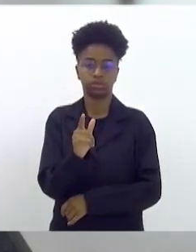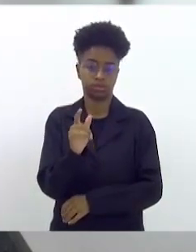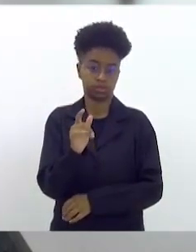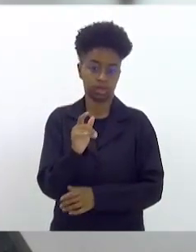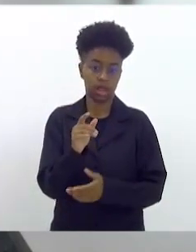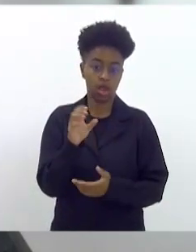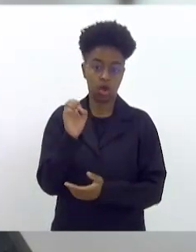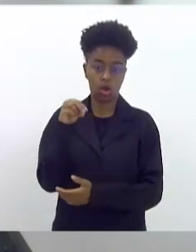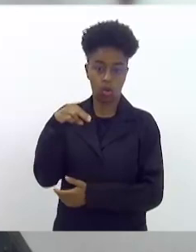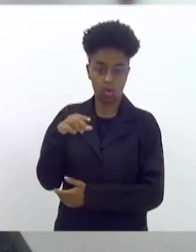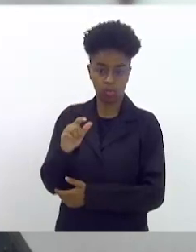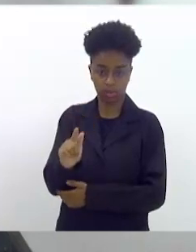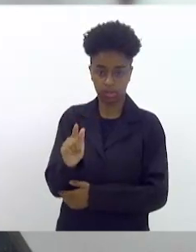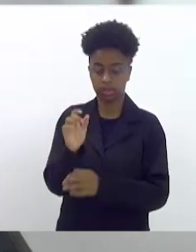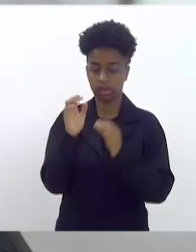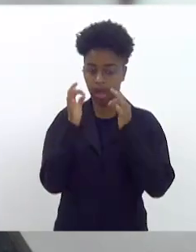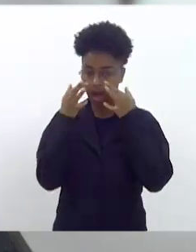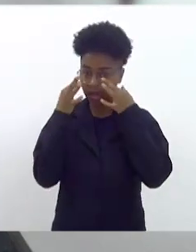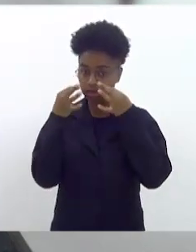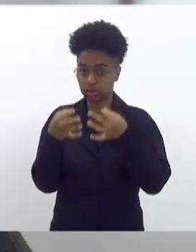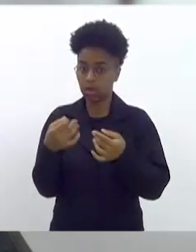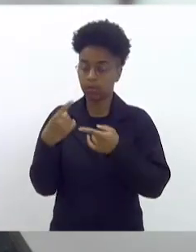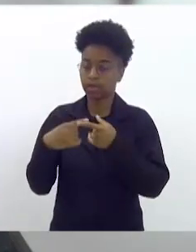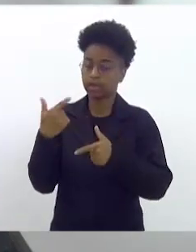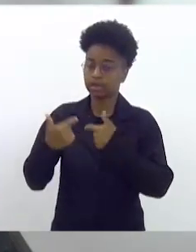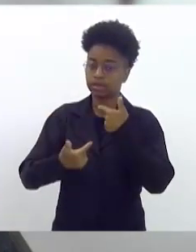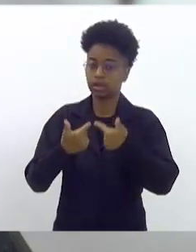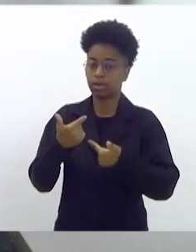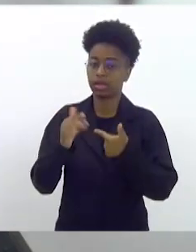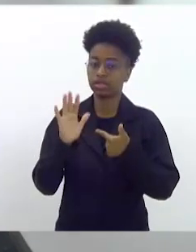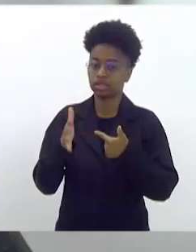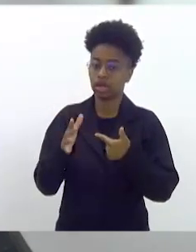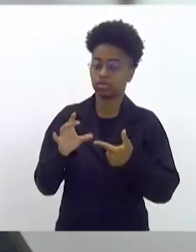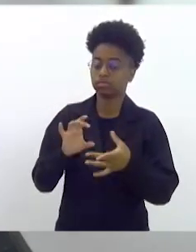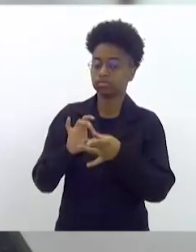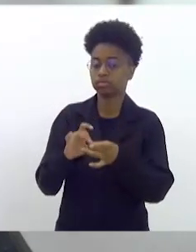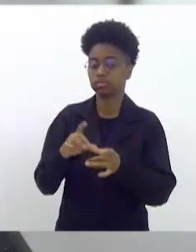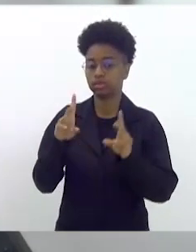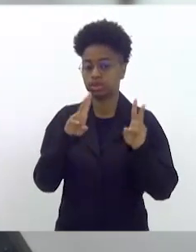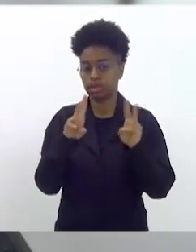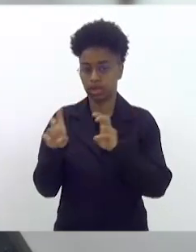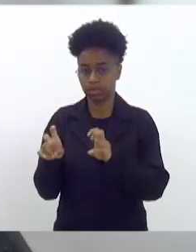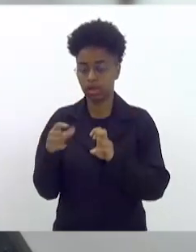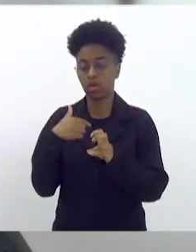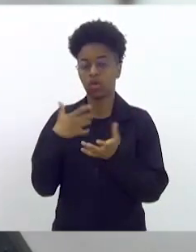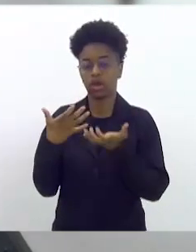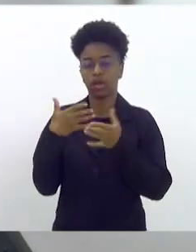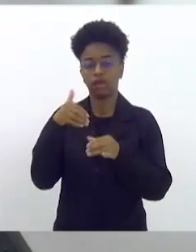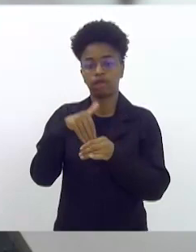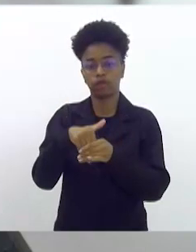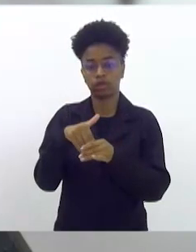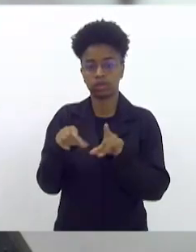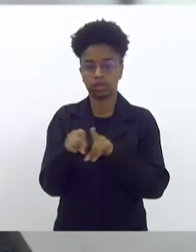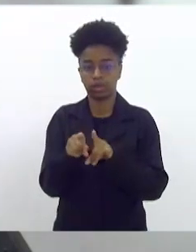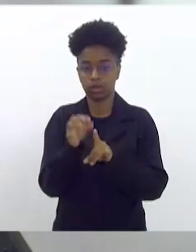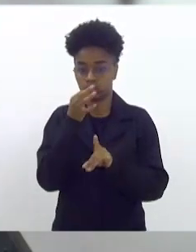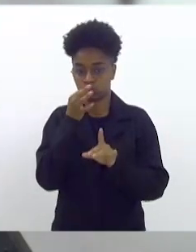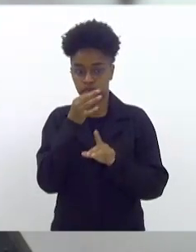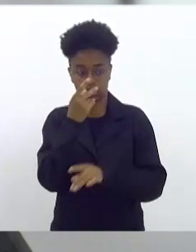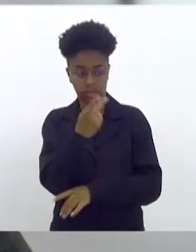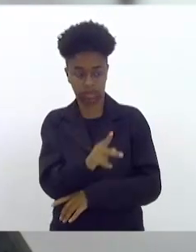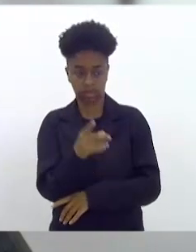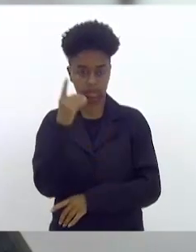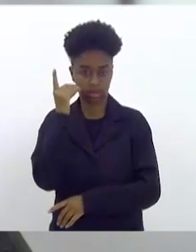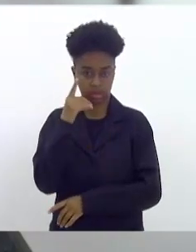não governamental que trabalha esse tema. Então, eu queria colocar em votação a sugestão da